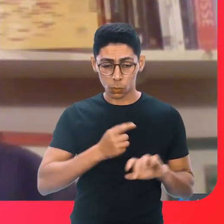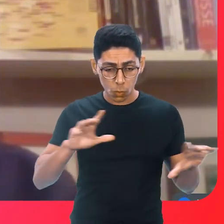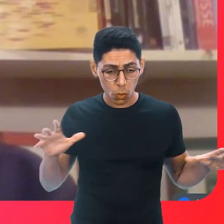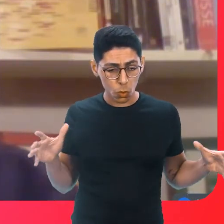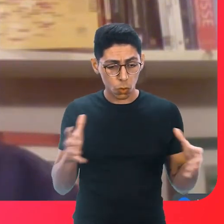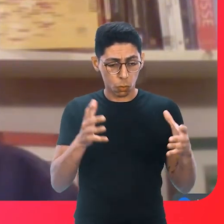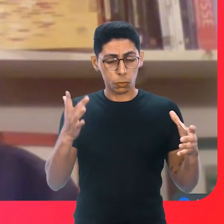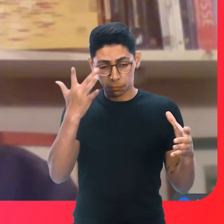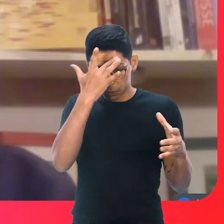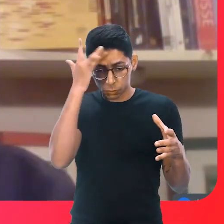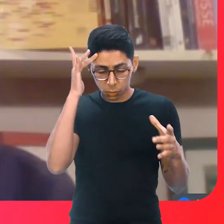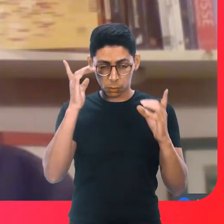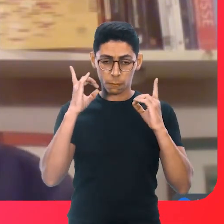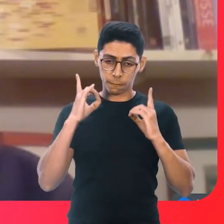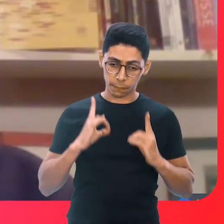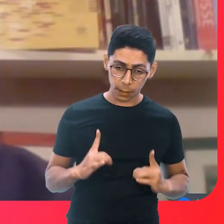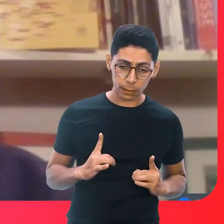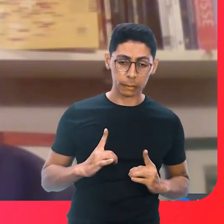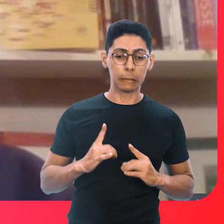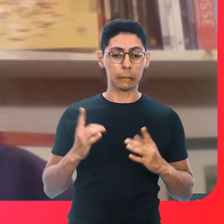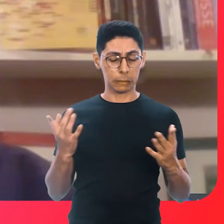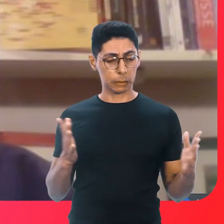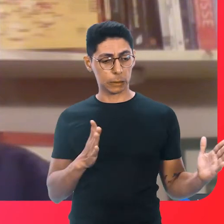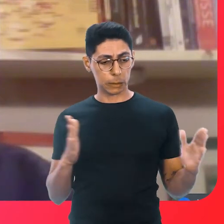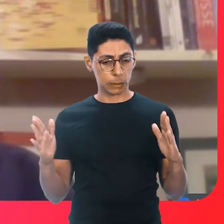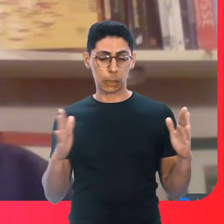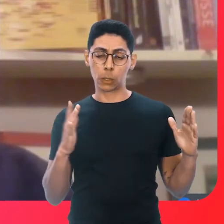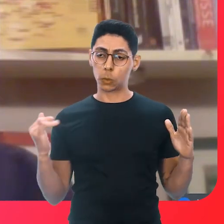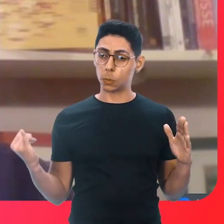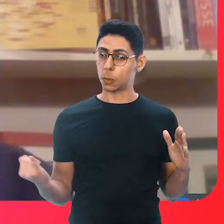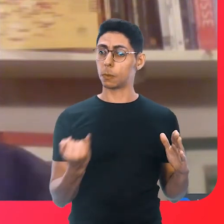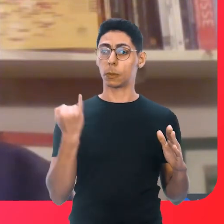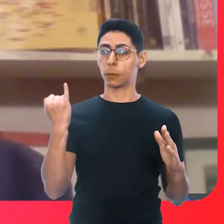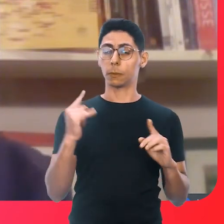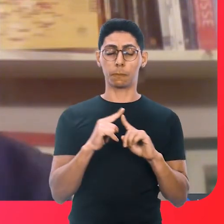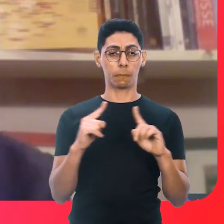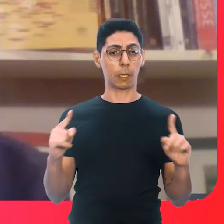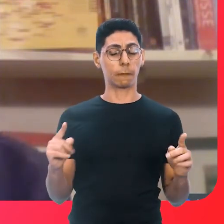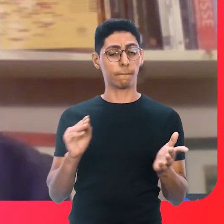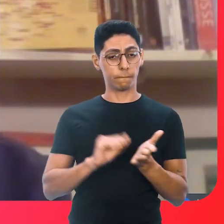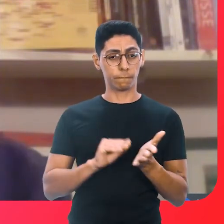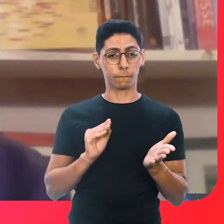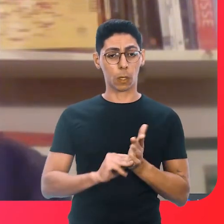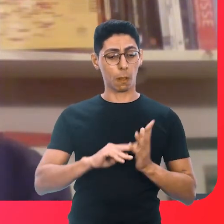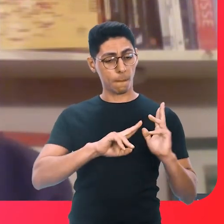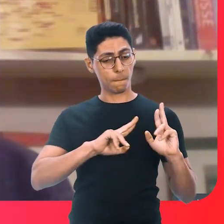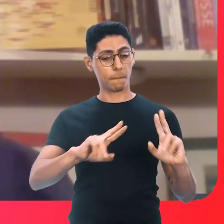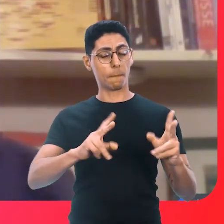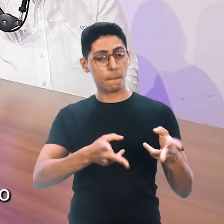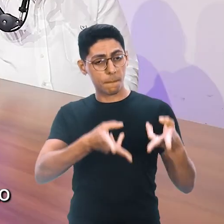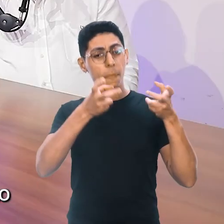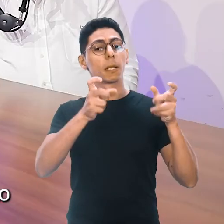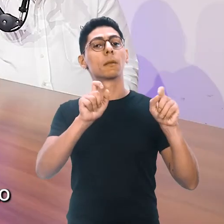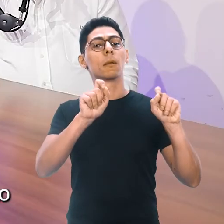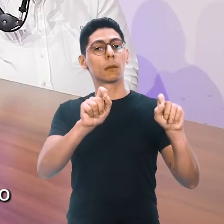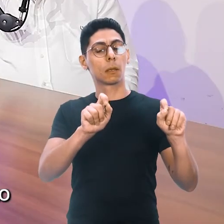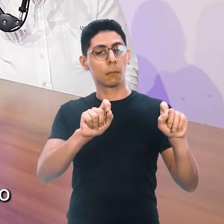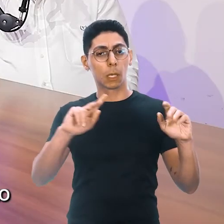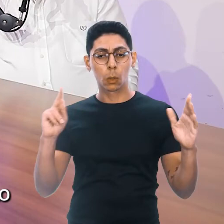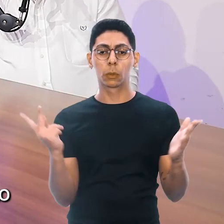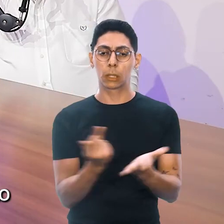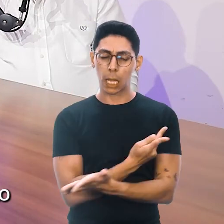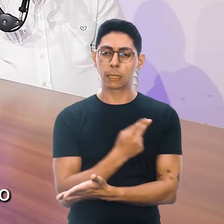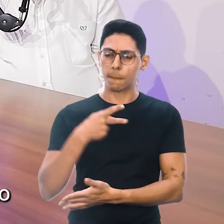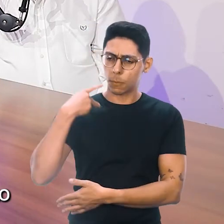certa medida, em medida importante, não percebe que para termos políticas, para que a LBI,